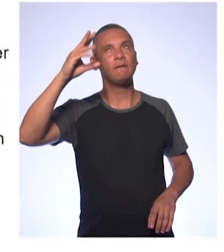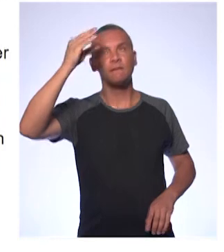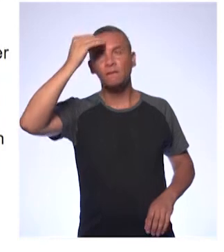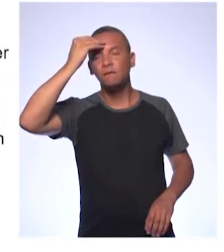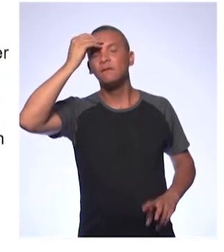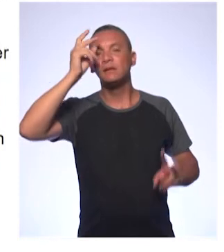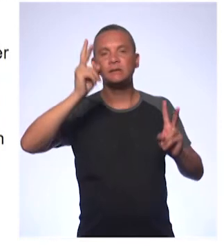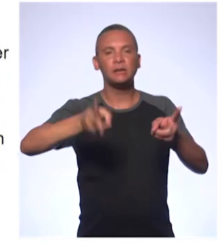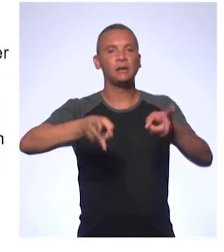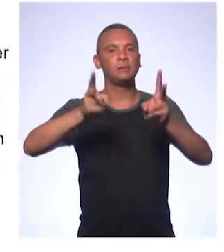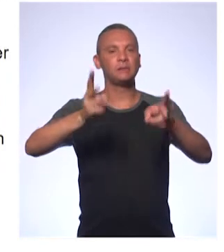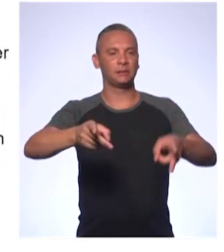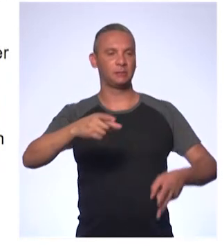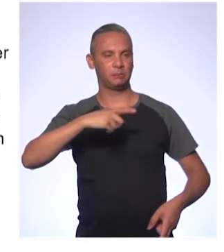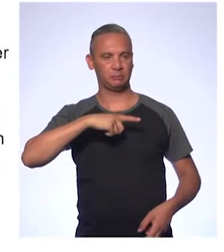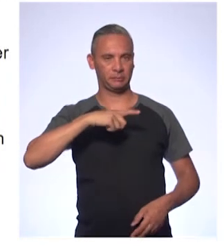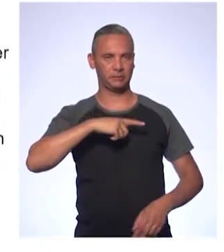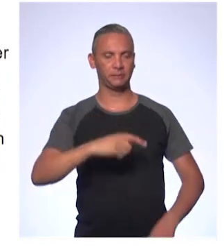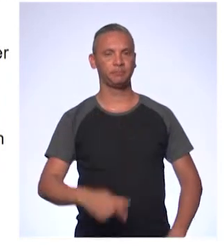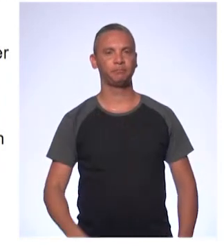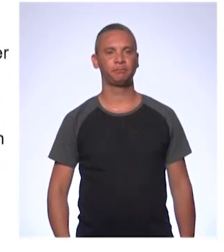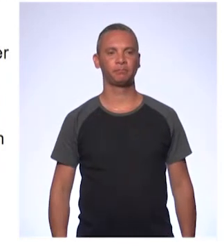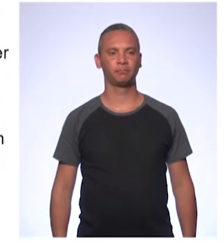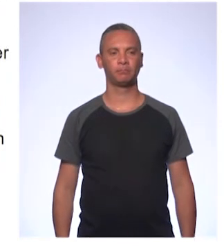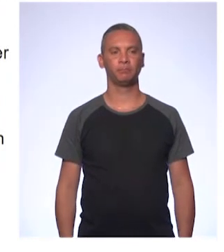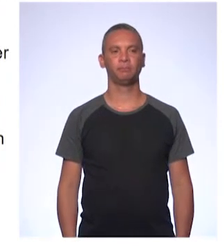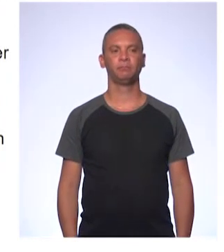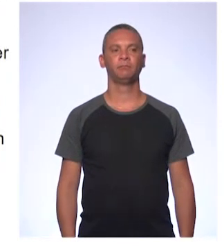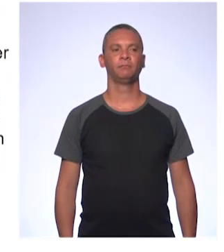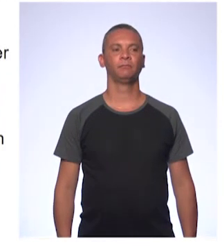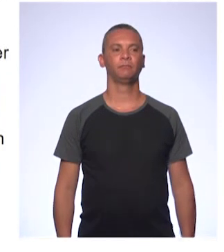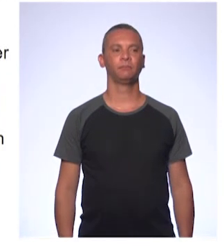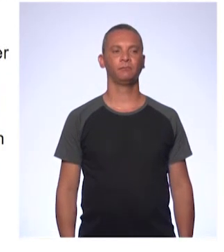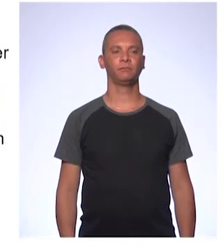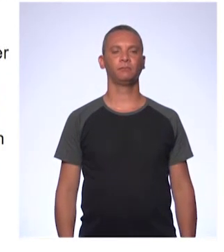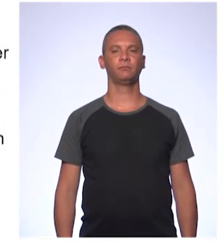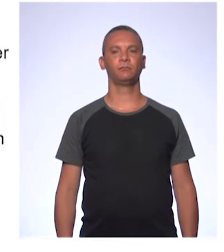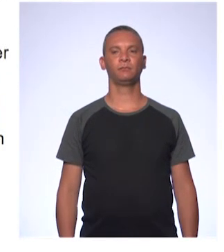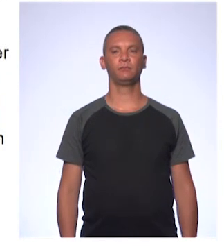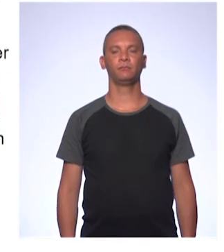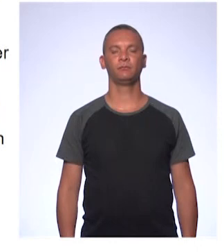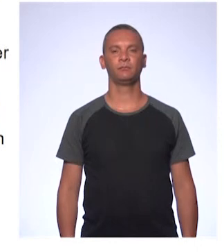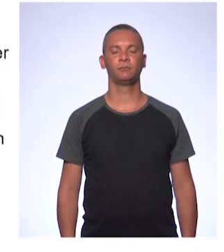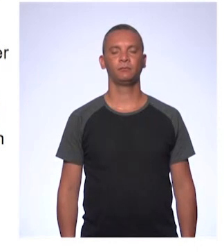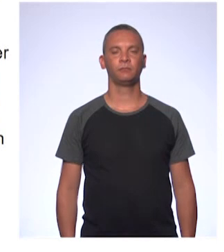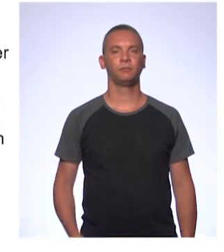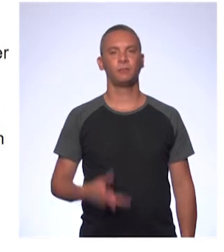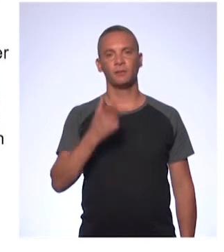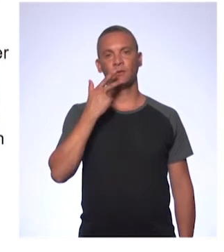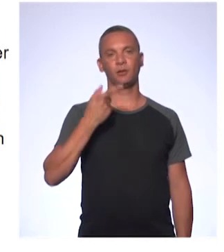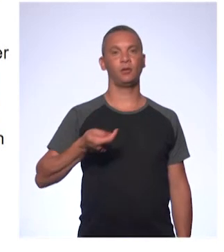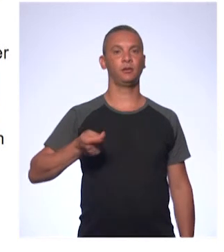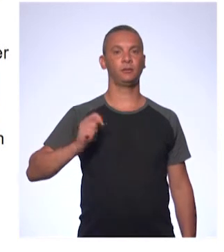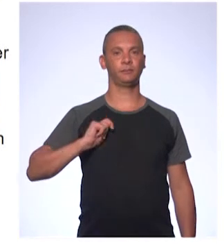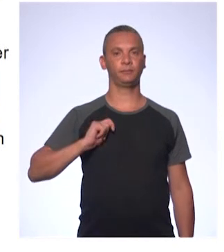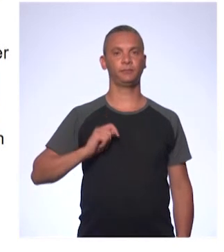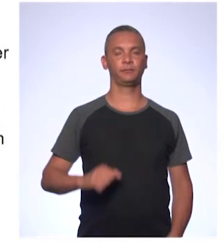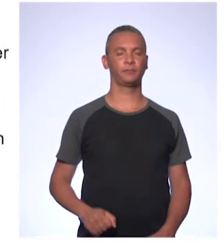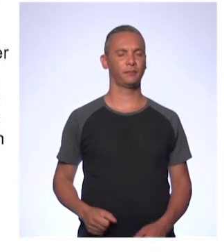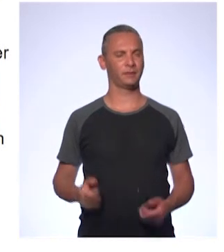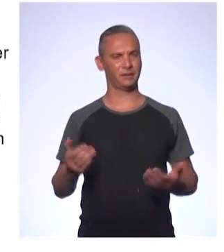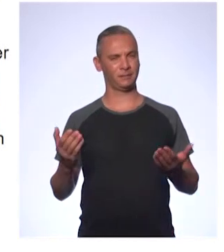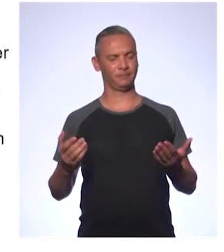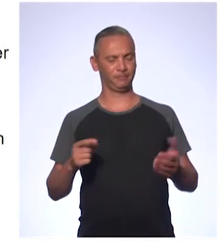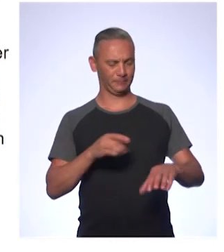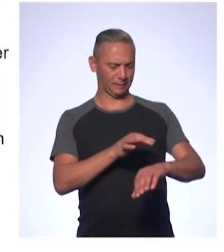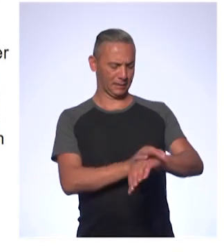com aquilo ali. Te regalan la tendência de comparar tu reloj com os demais relógios. Isto é, você